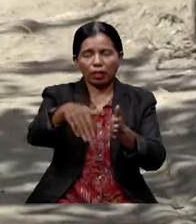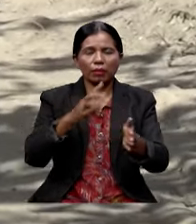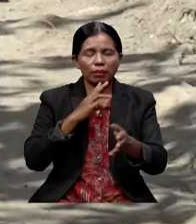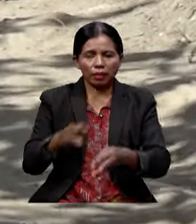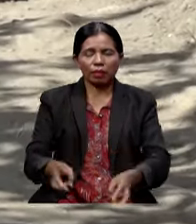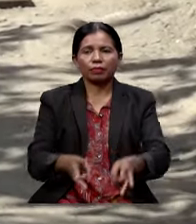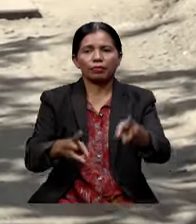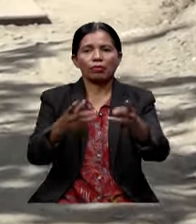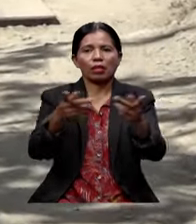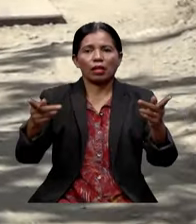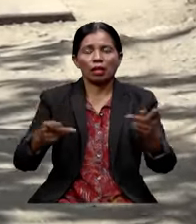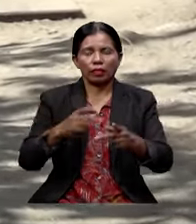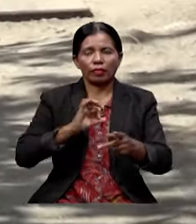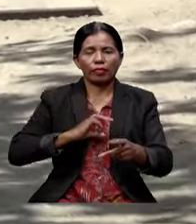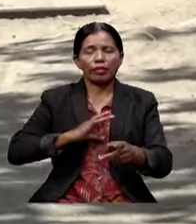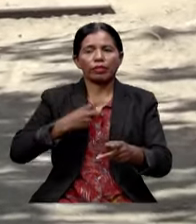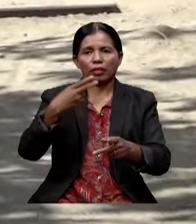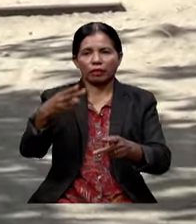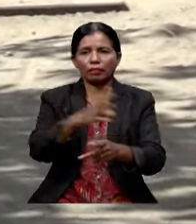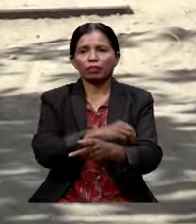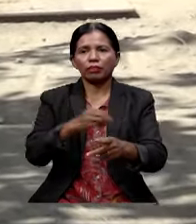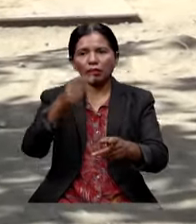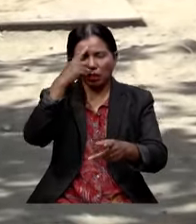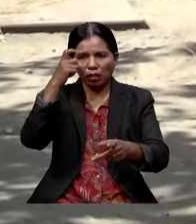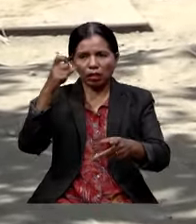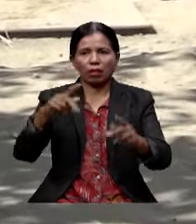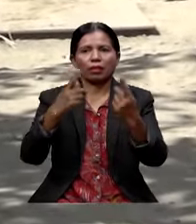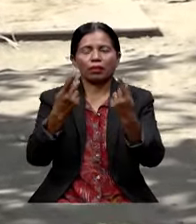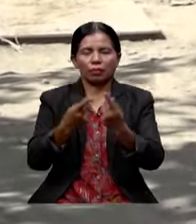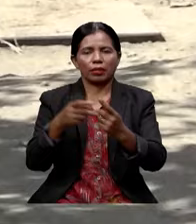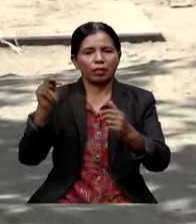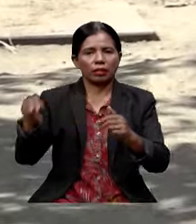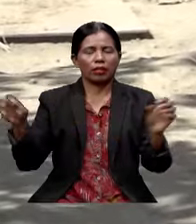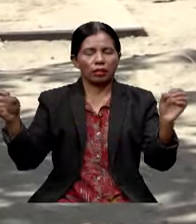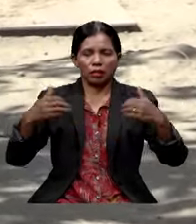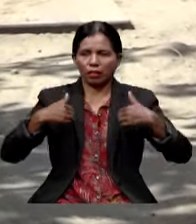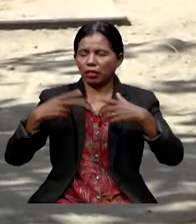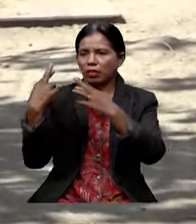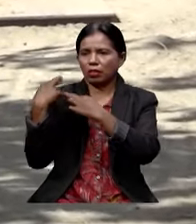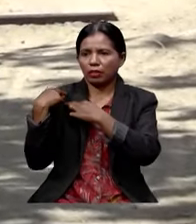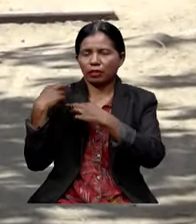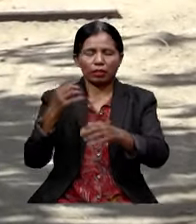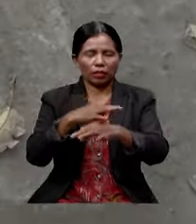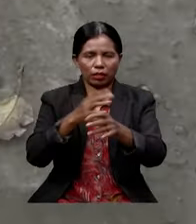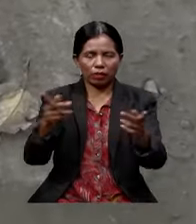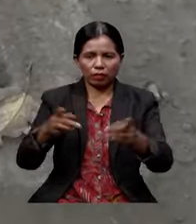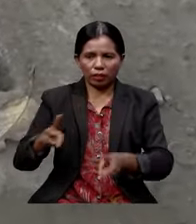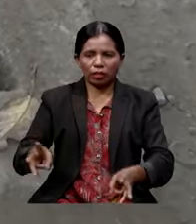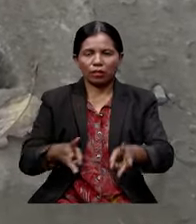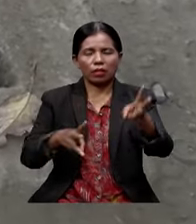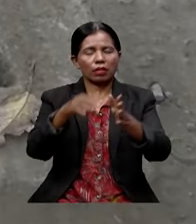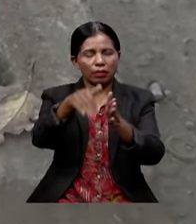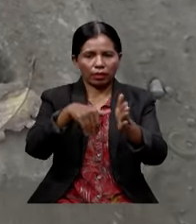Saibatasi e a área faturada, aldeia 01, também considera a companhia ne lei a responsabilidade o dia a dia fala estrada nebe